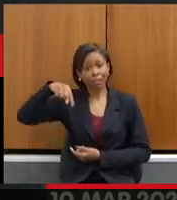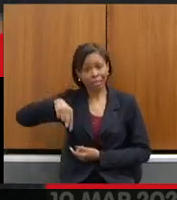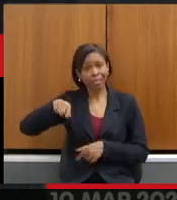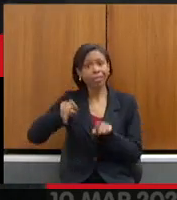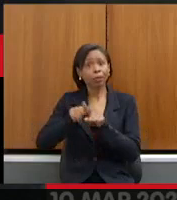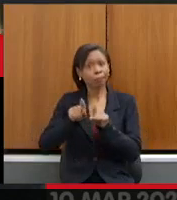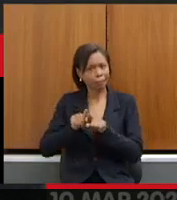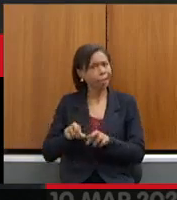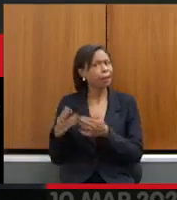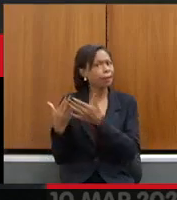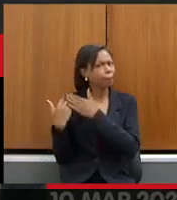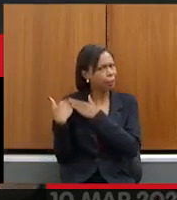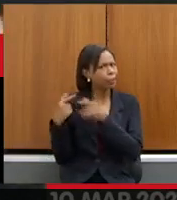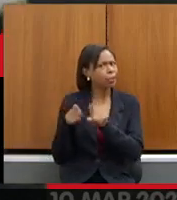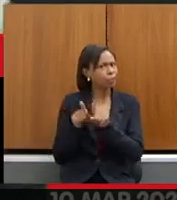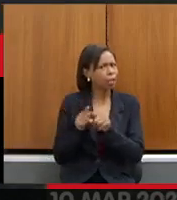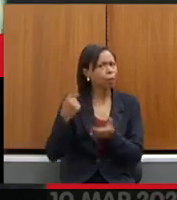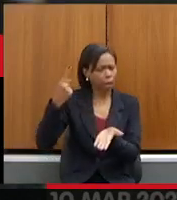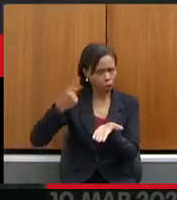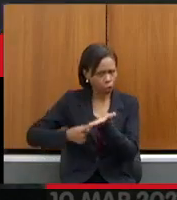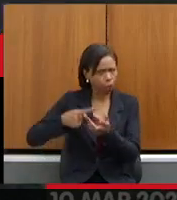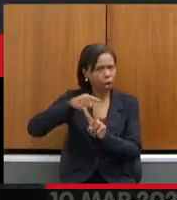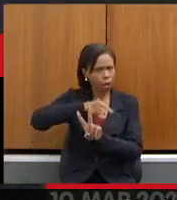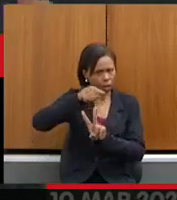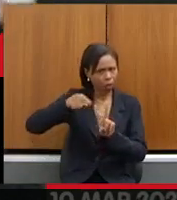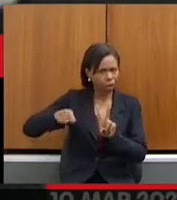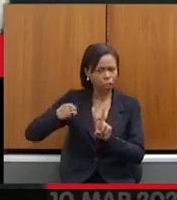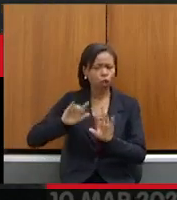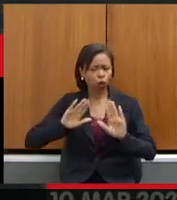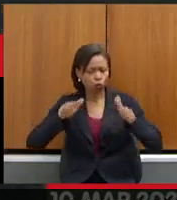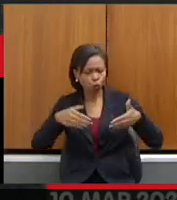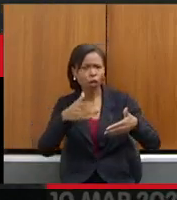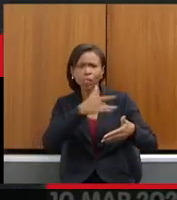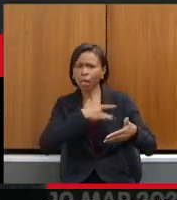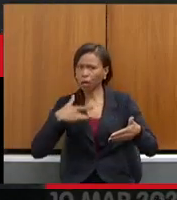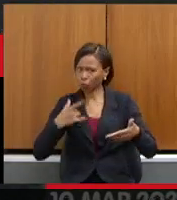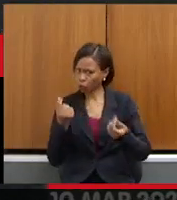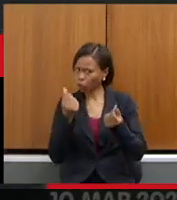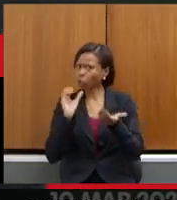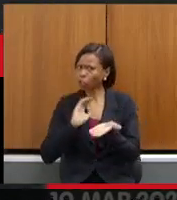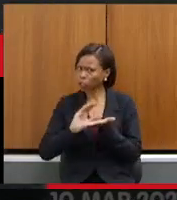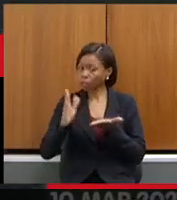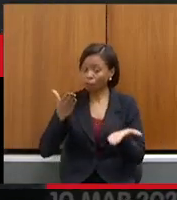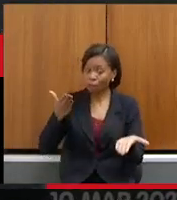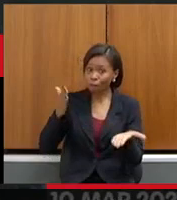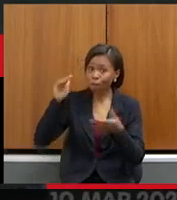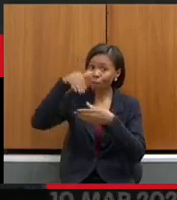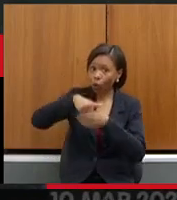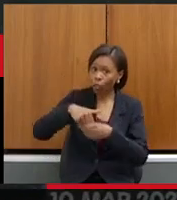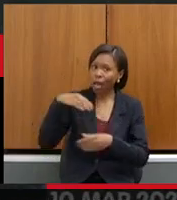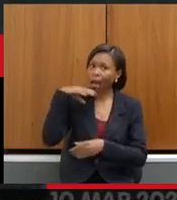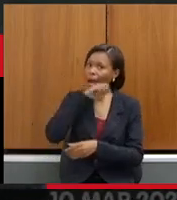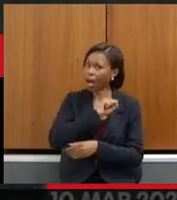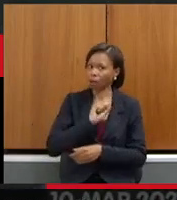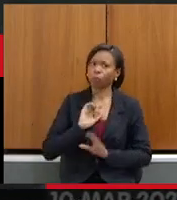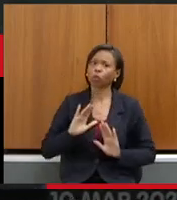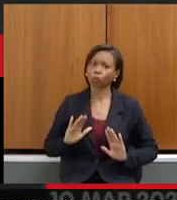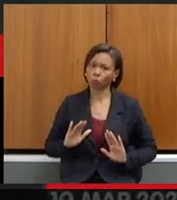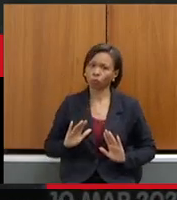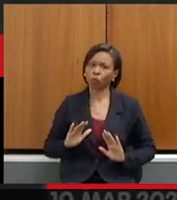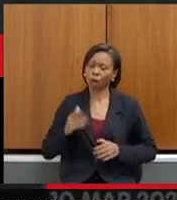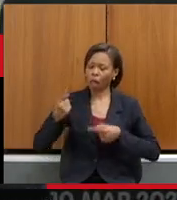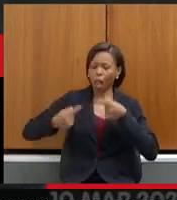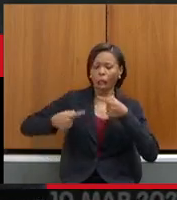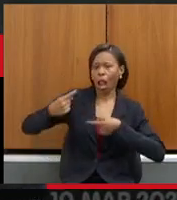façamos nossa parte também que já tem esse acordar Vale aqui que muita gente vai para a saúde que a gente possa voltar o quanto antes que não vamos fazer politicagem em cima das